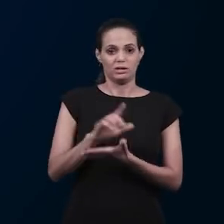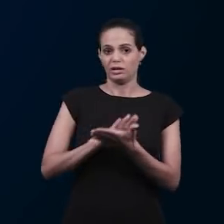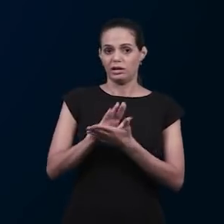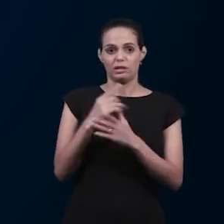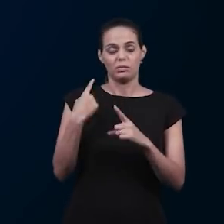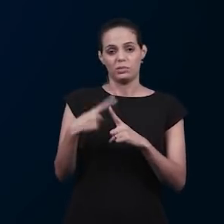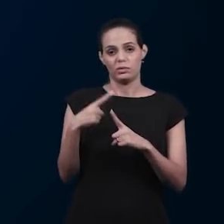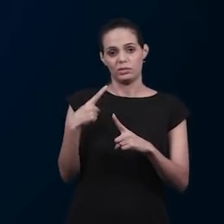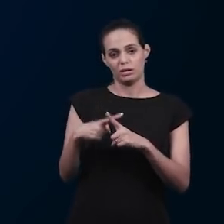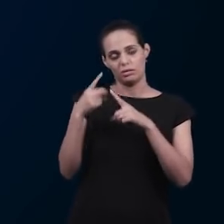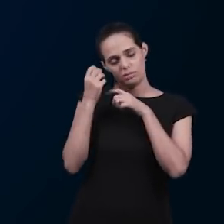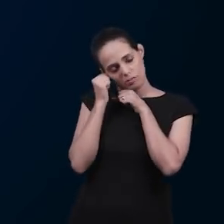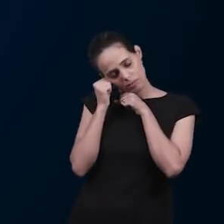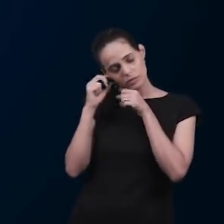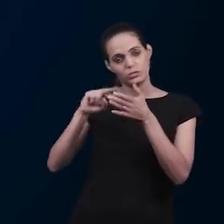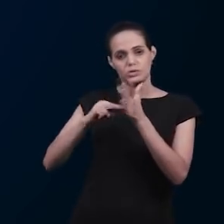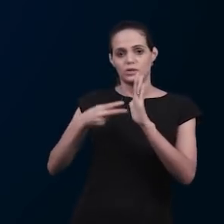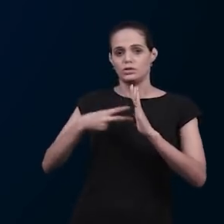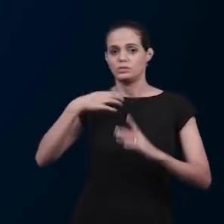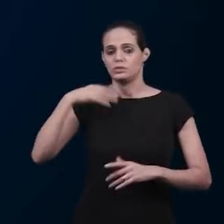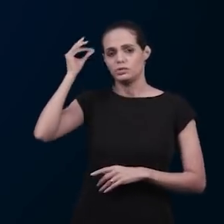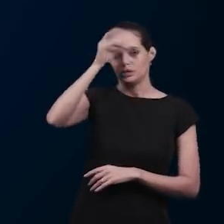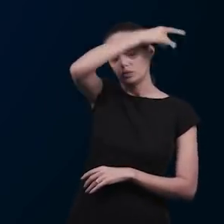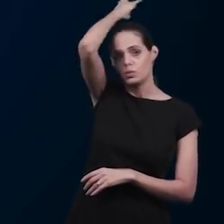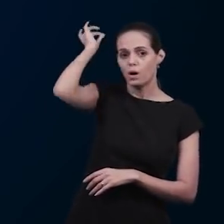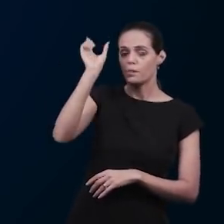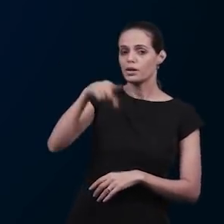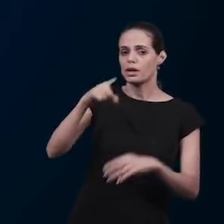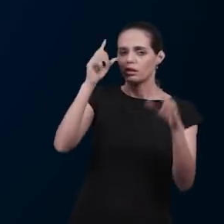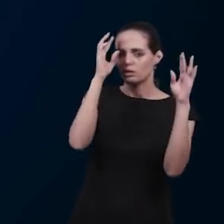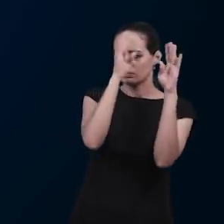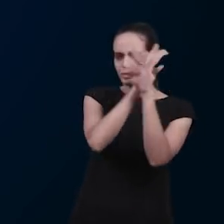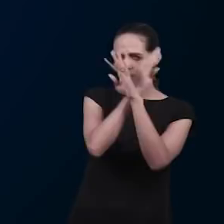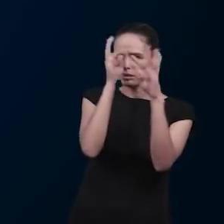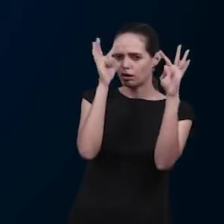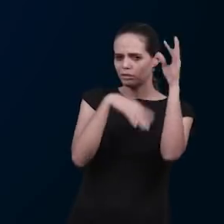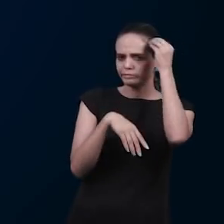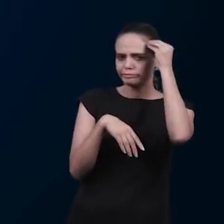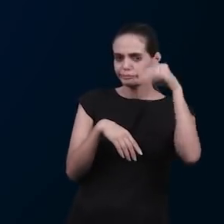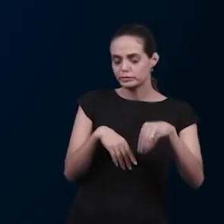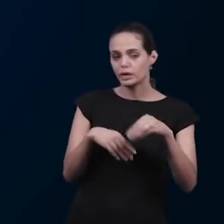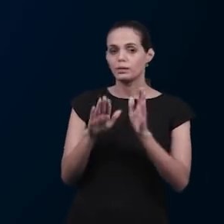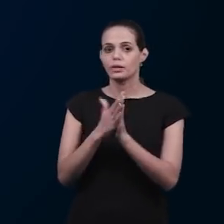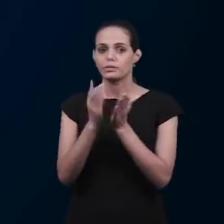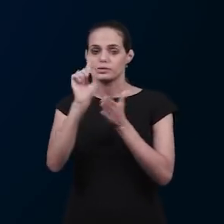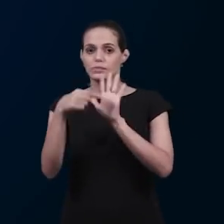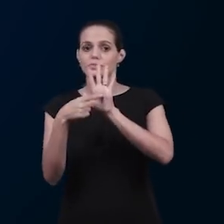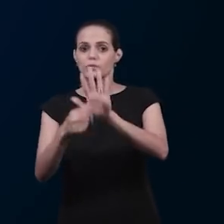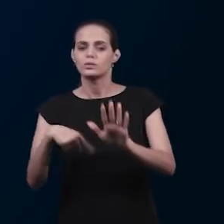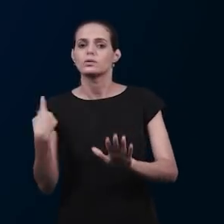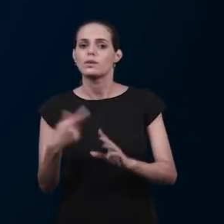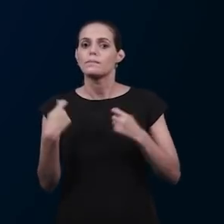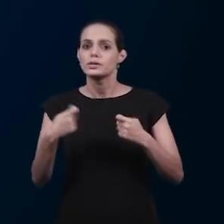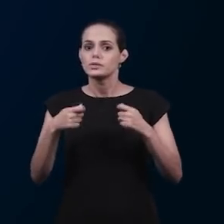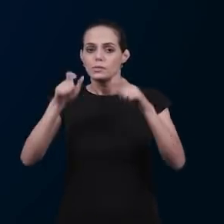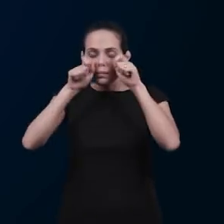dormindo por sono espiritual. A palavra do Senhor nos alerta que nós devemos nos vigiar, estarmos com nossas